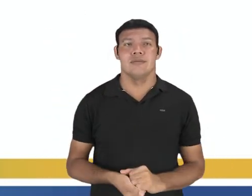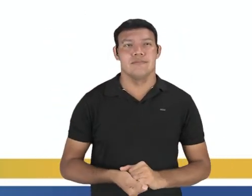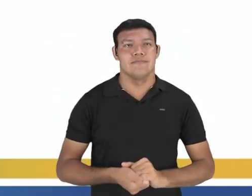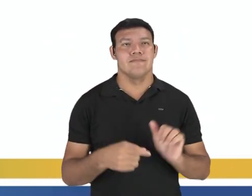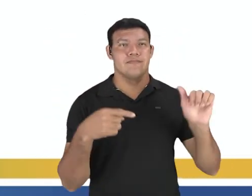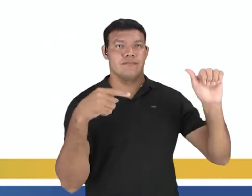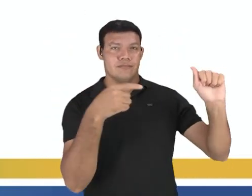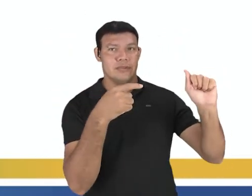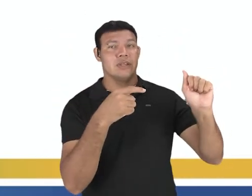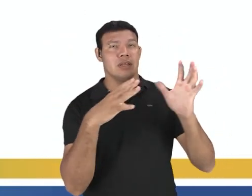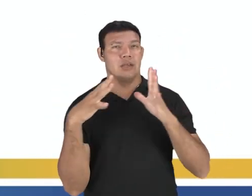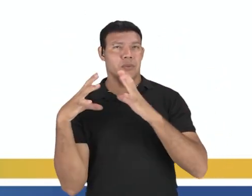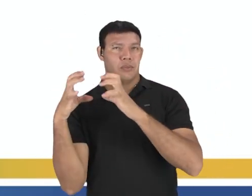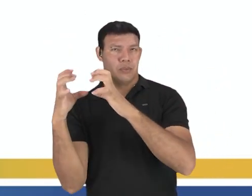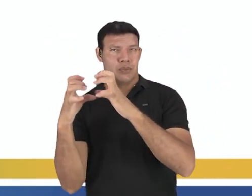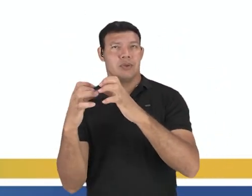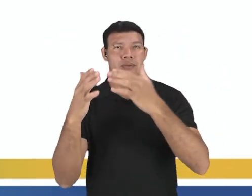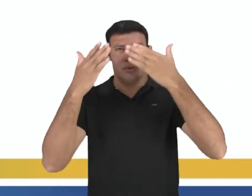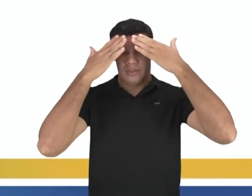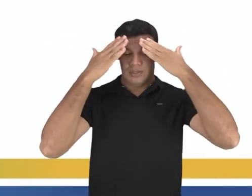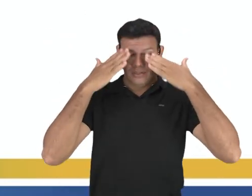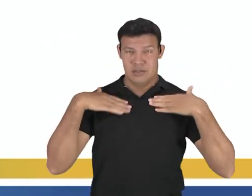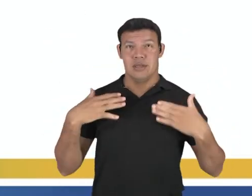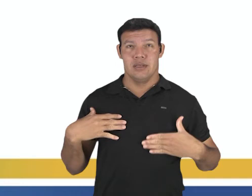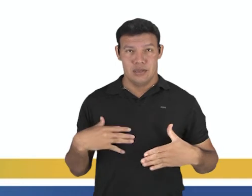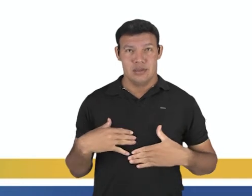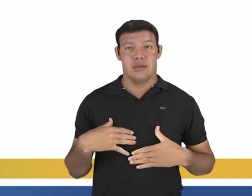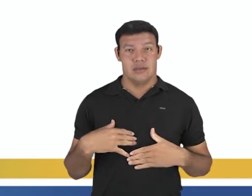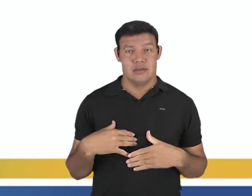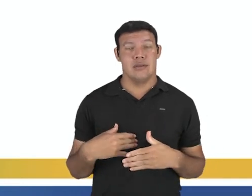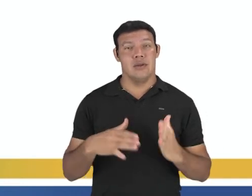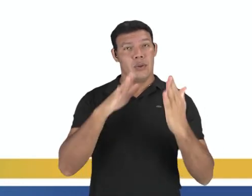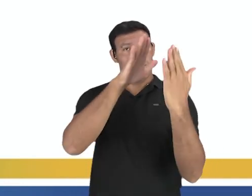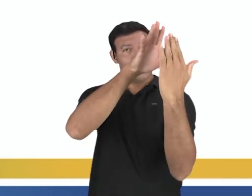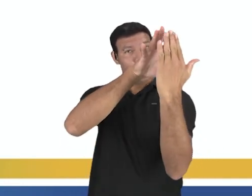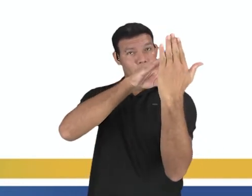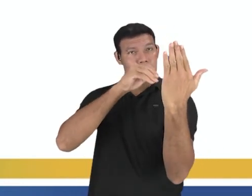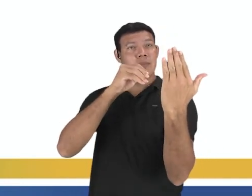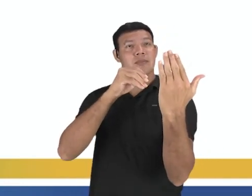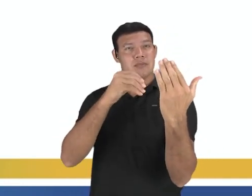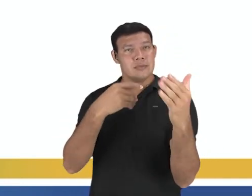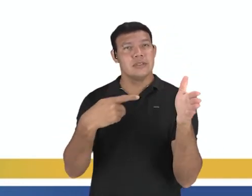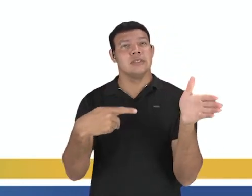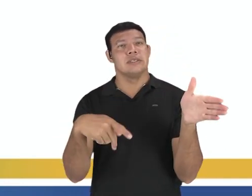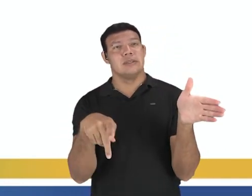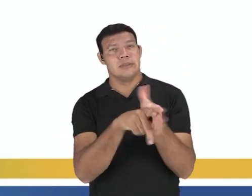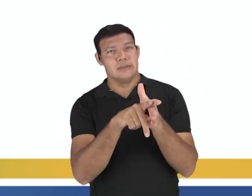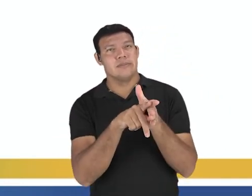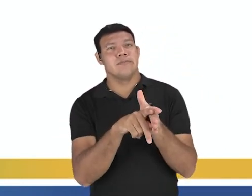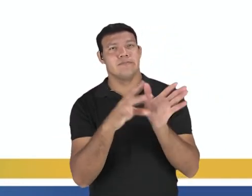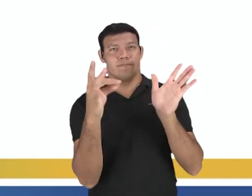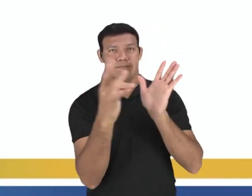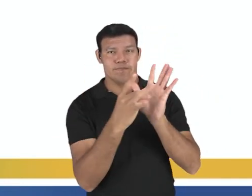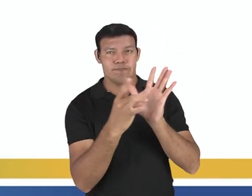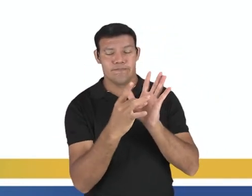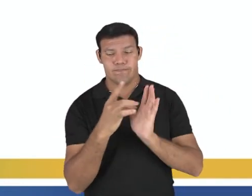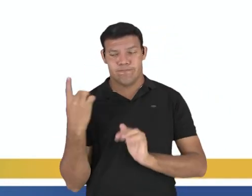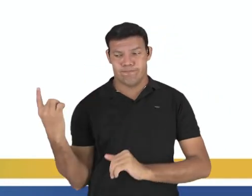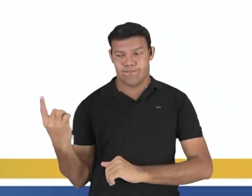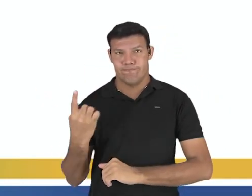No conflito do padrão corporal imposto contra as convicções de ser autêntico e singular. B.